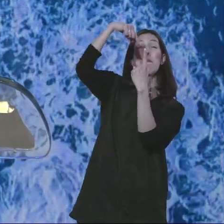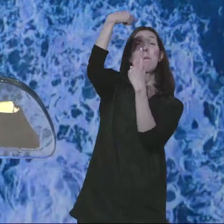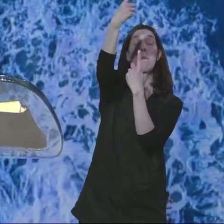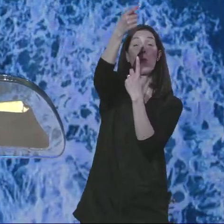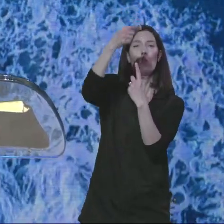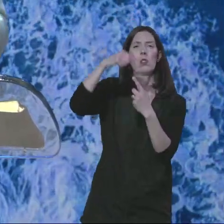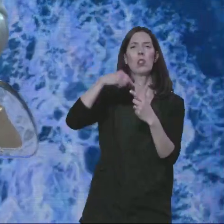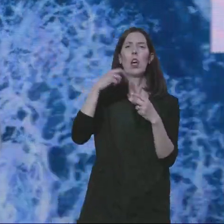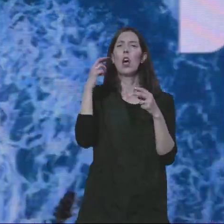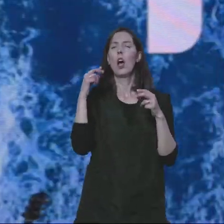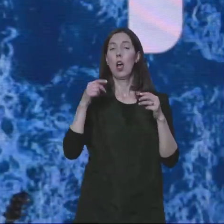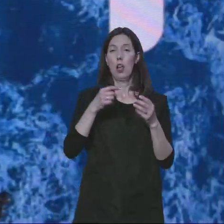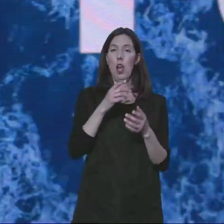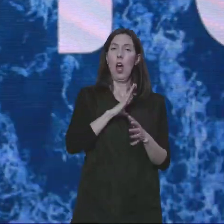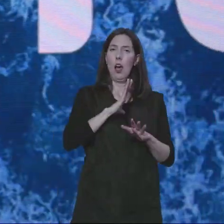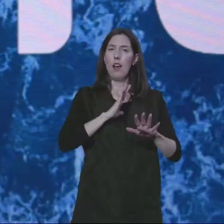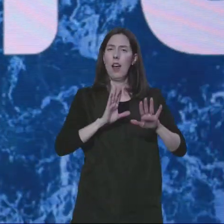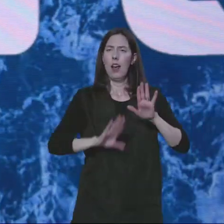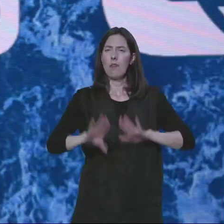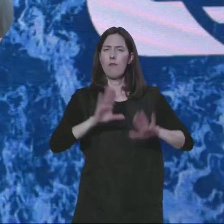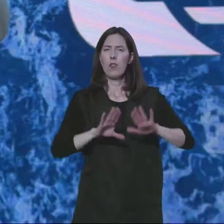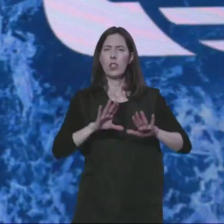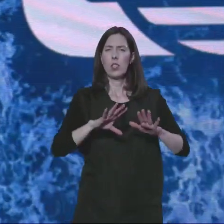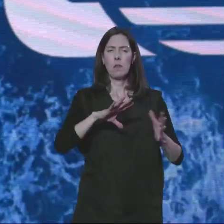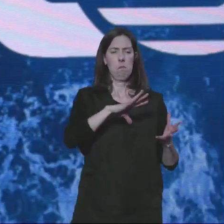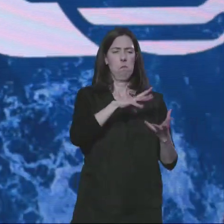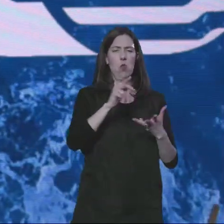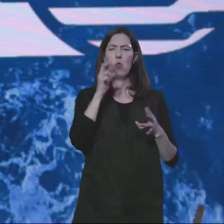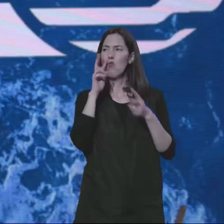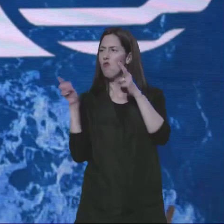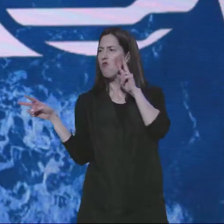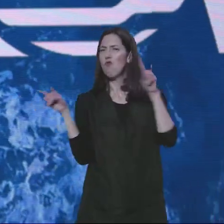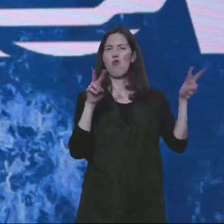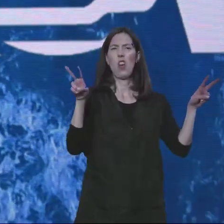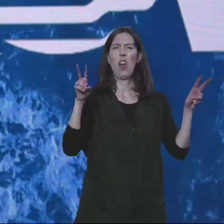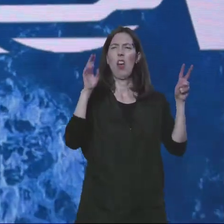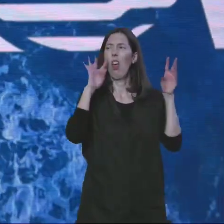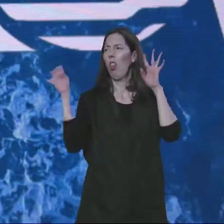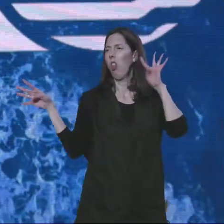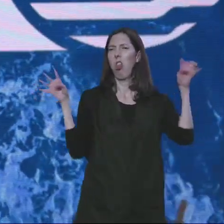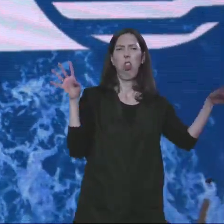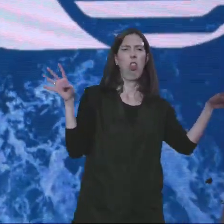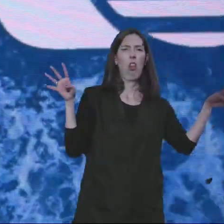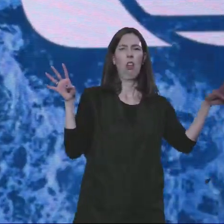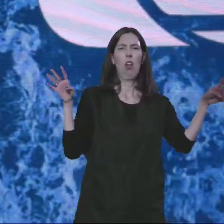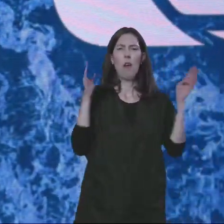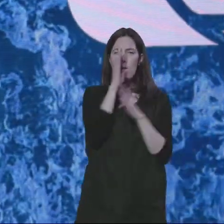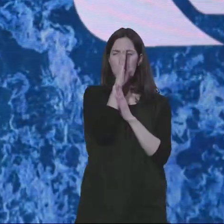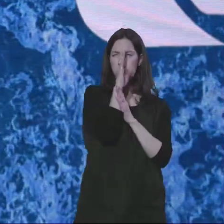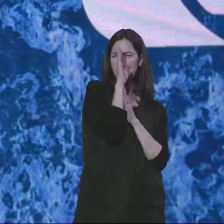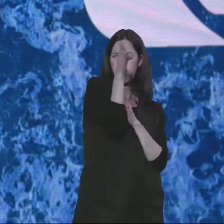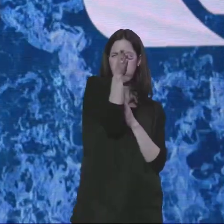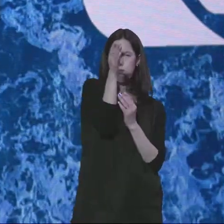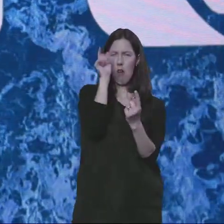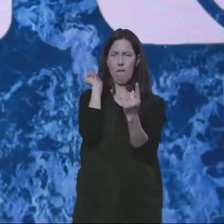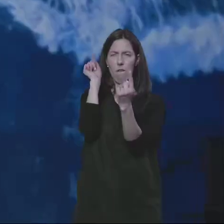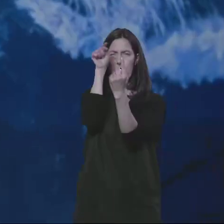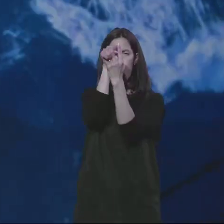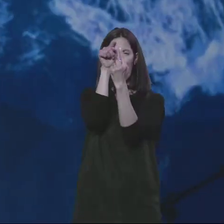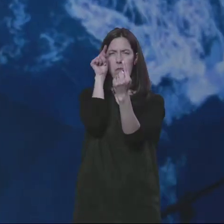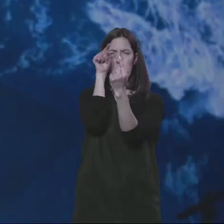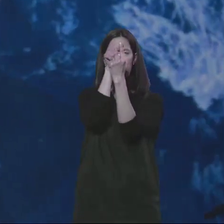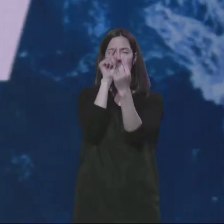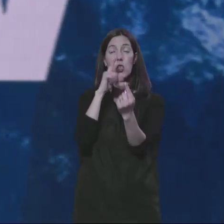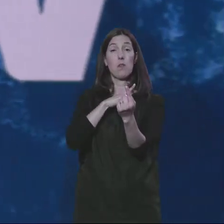redor. Quando ele fala, olhe com os olhos fixos em Jesus, ele está falando, não fica olhando apenas o que está ao seu